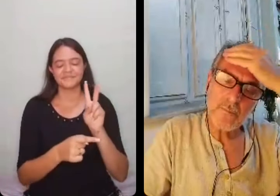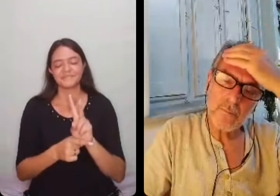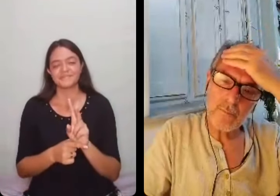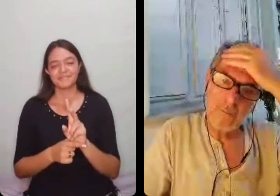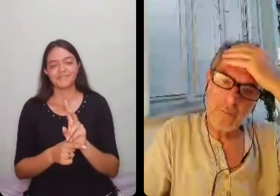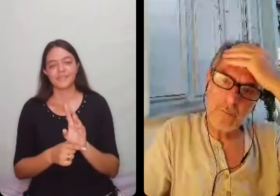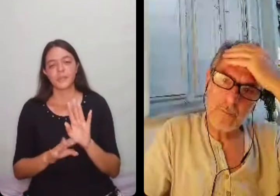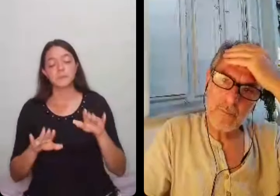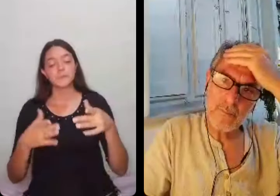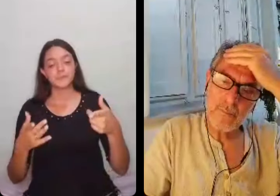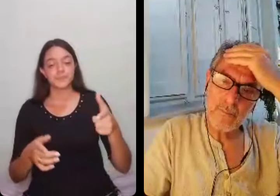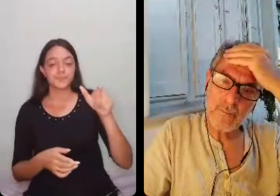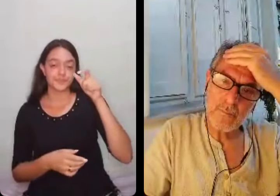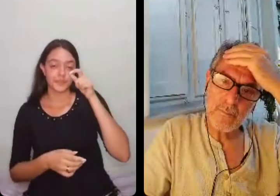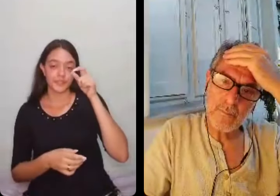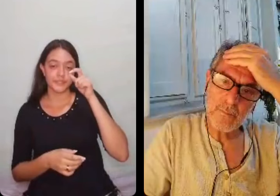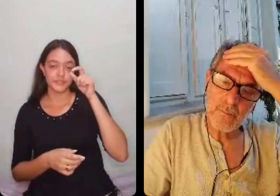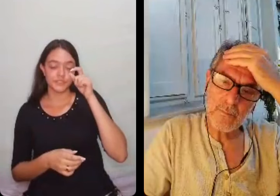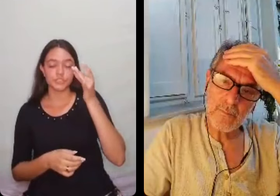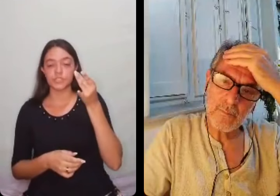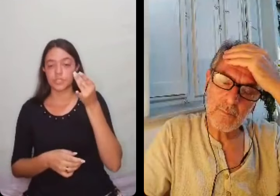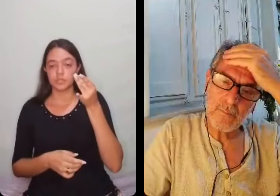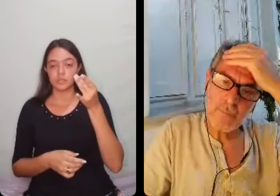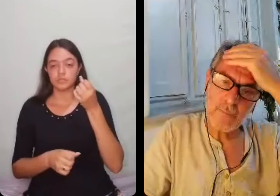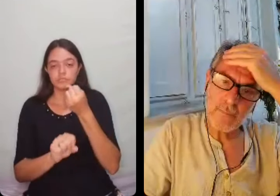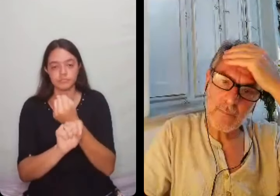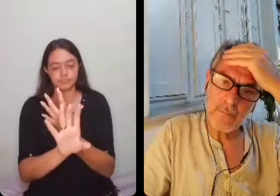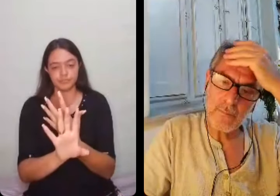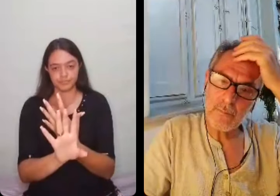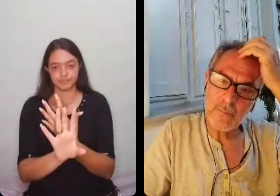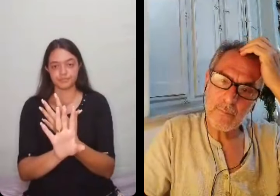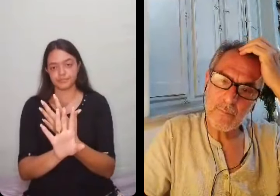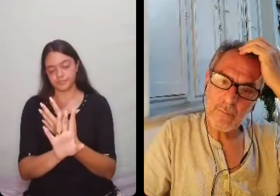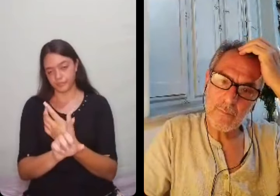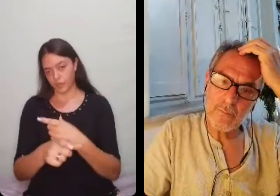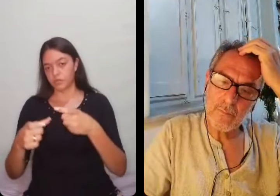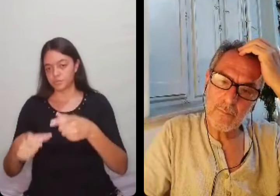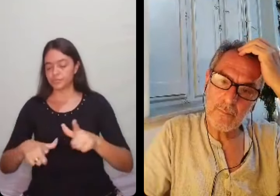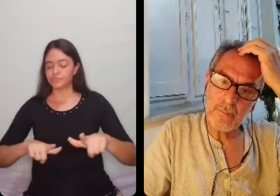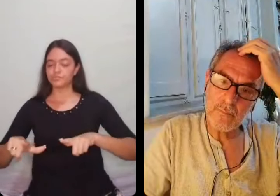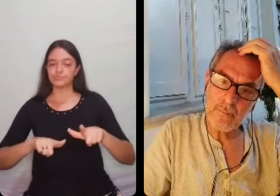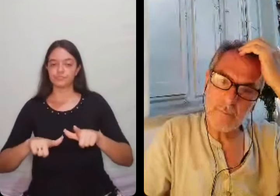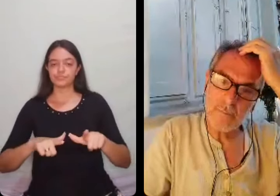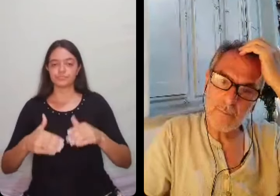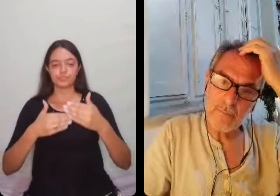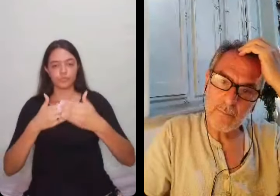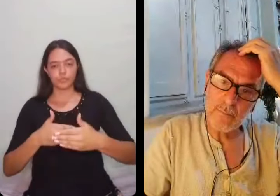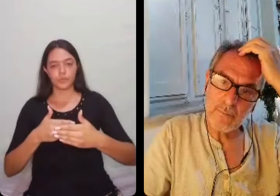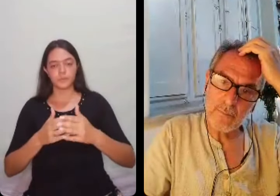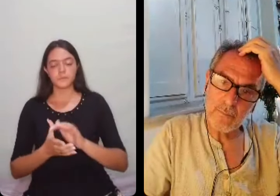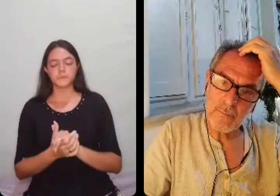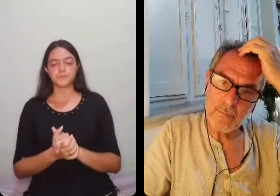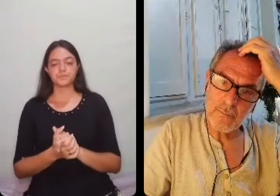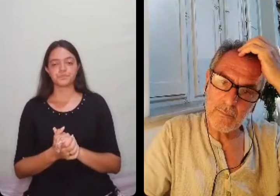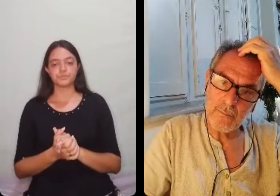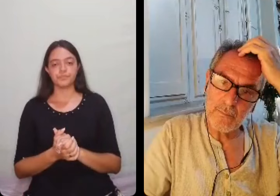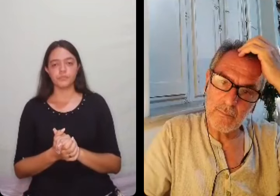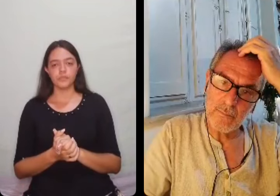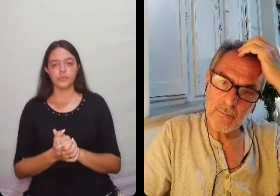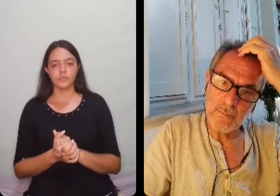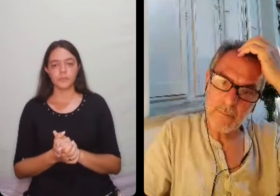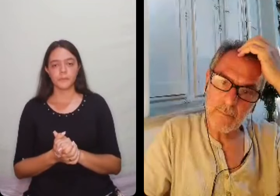online, né? Que aqui, no caso, é a nossa temporada. Então, teve essa preocupação e teve esse cuidado também.